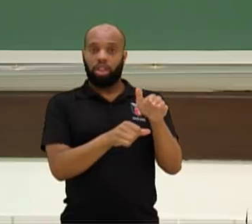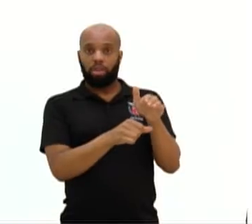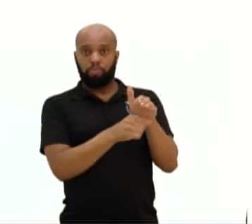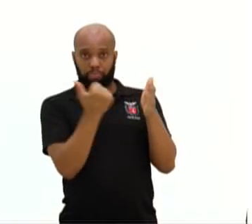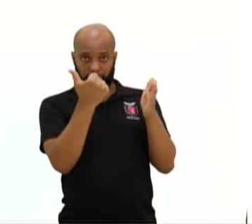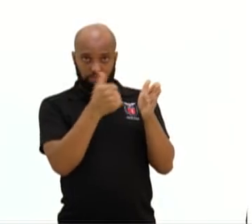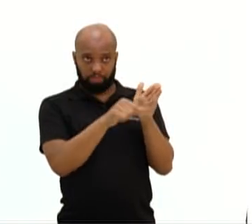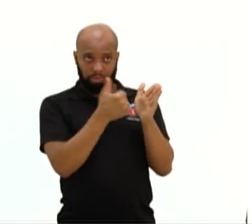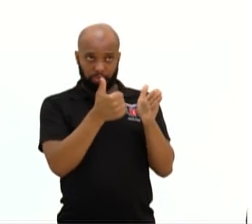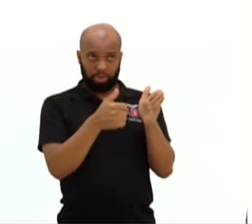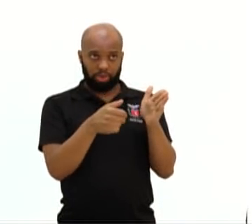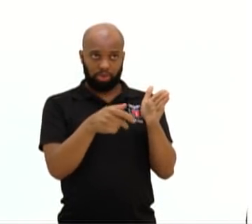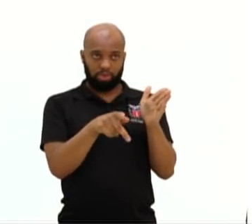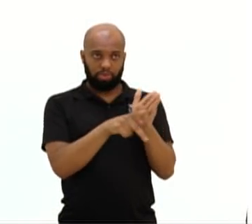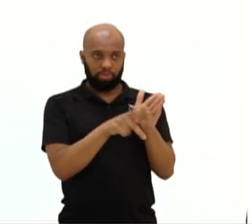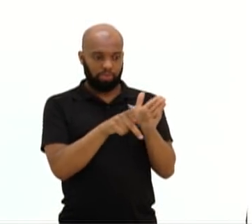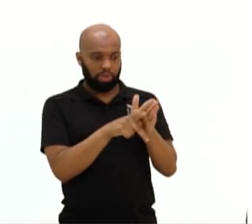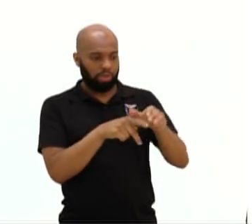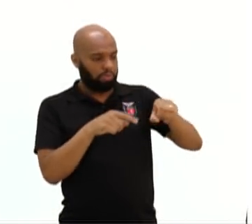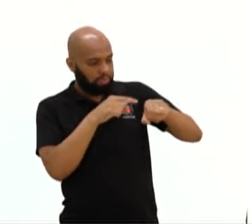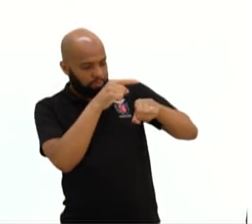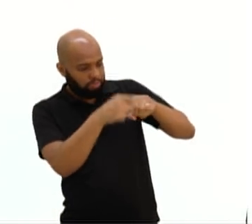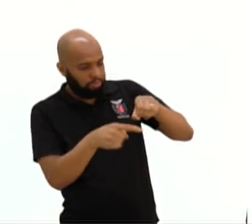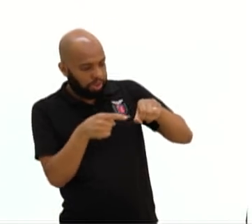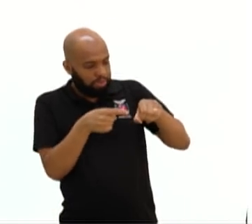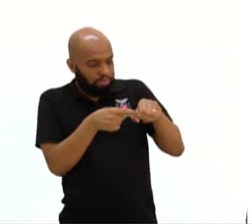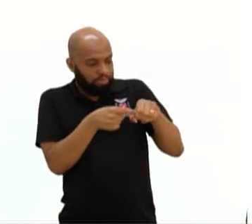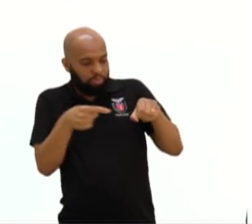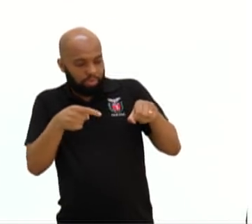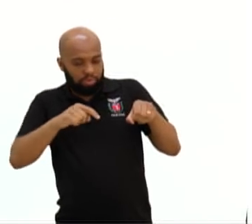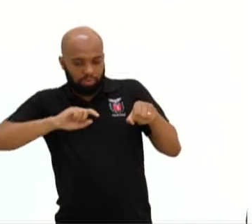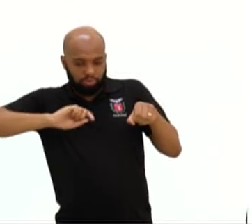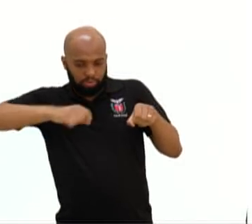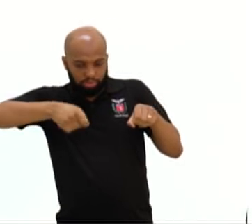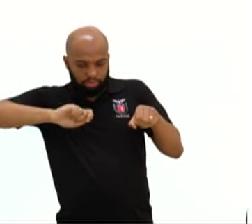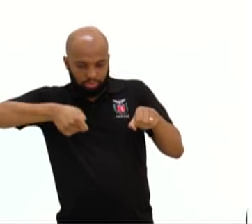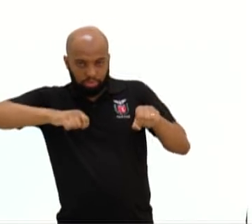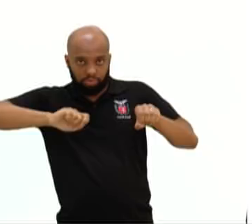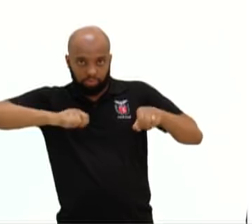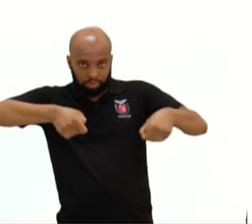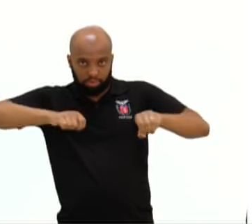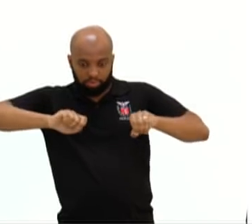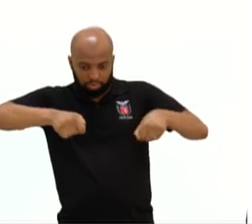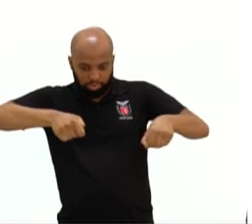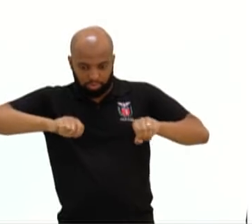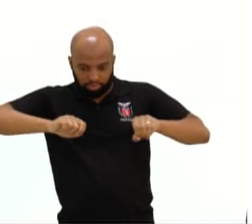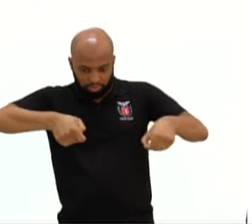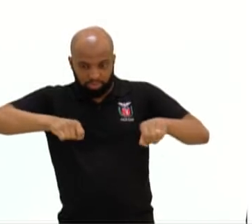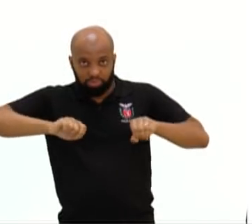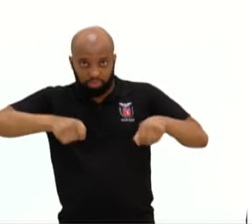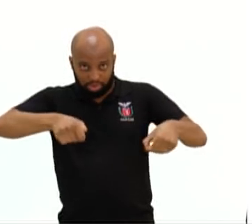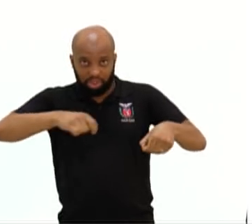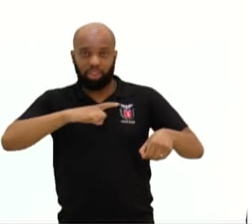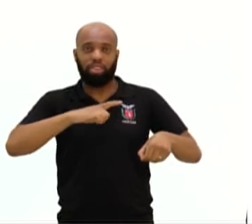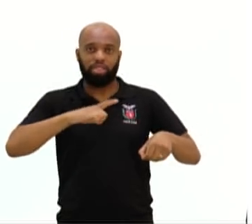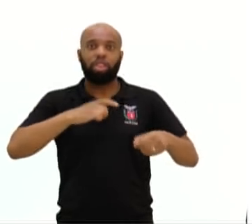sistema de eixo e roda que nós utilizamos é o que está no próprio carro, no próprio automóvel, na bicicleta.